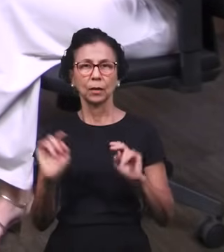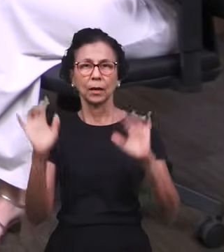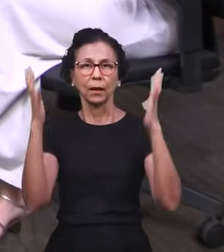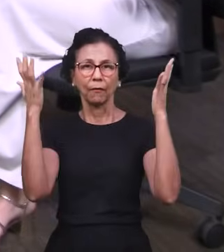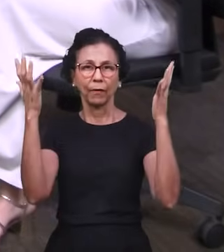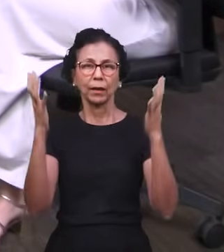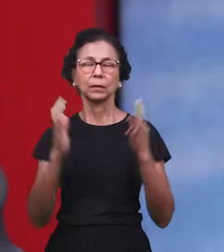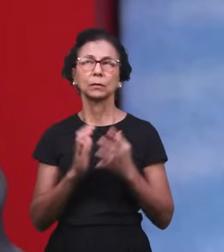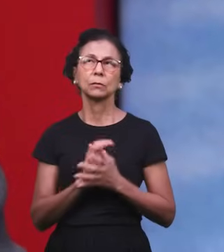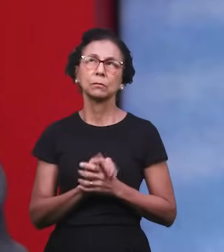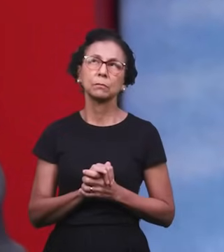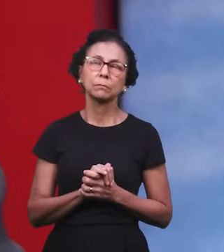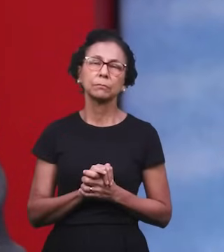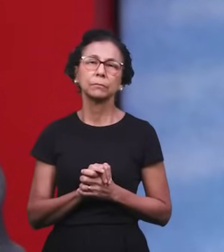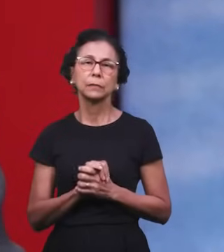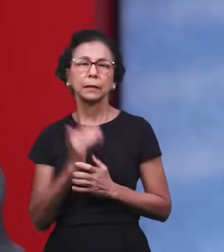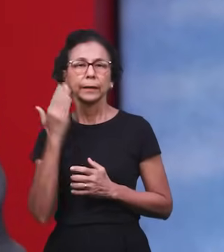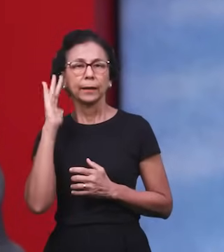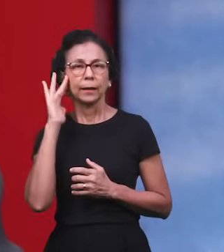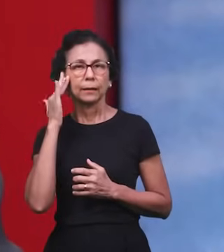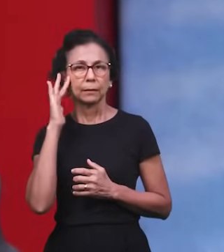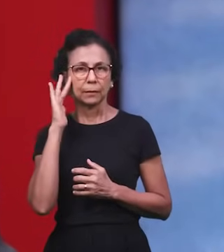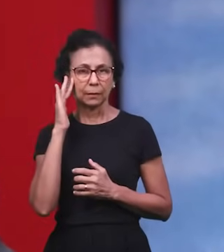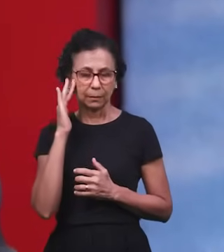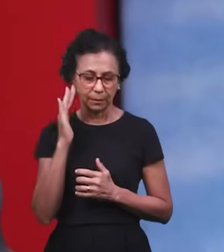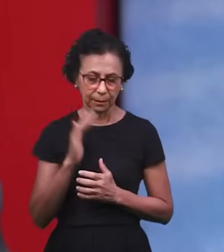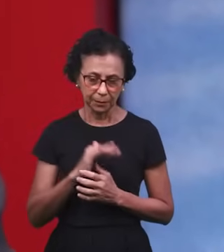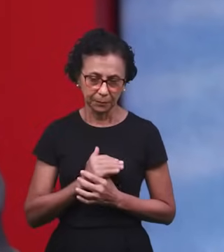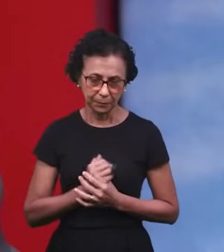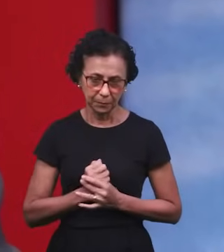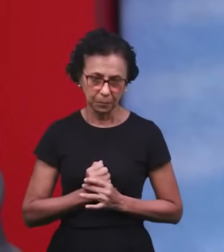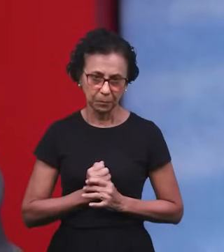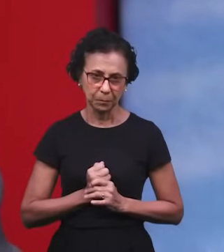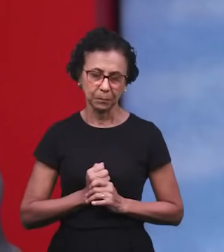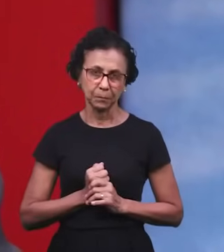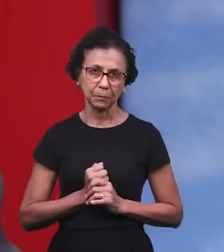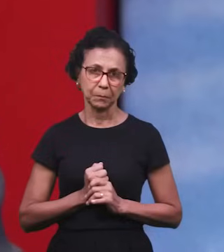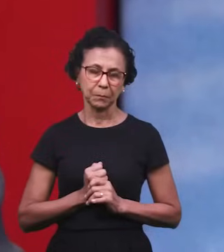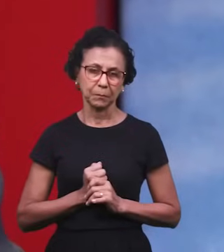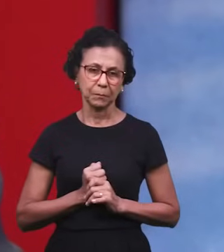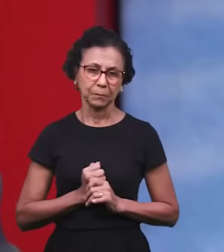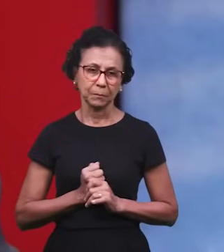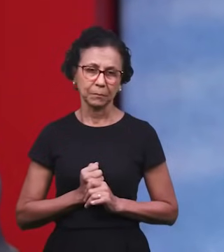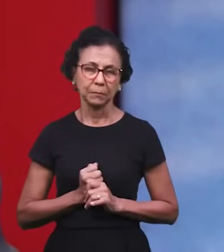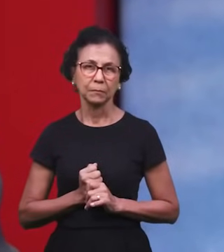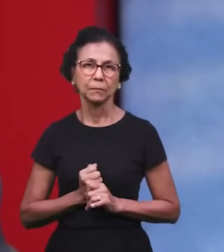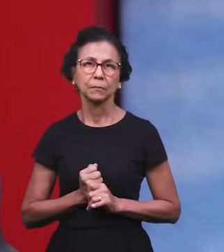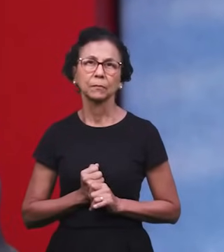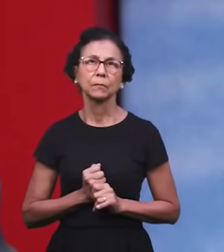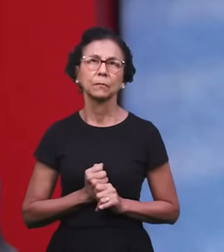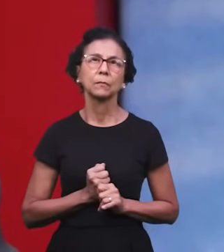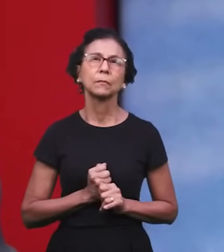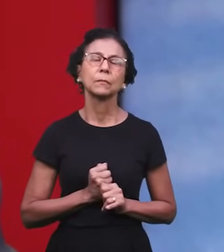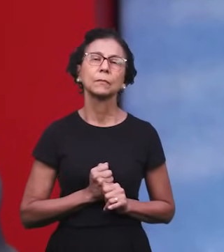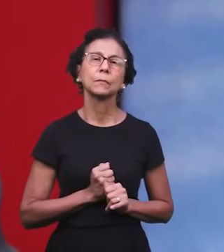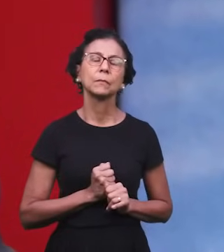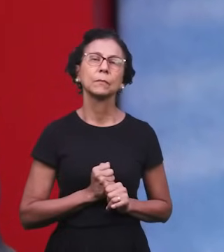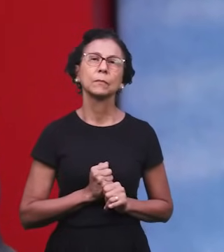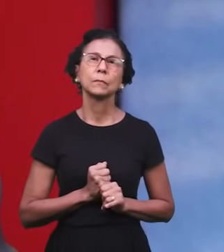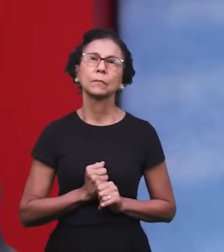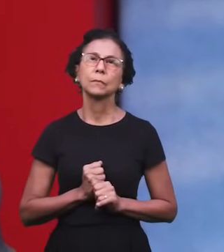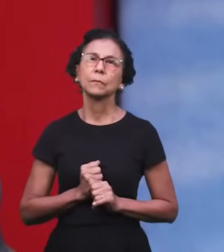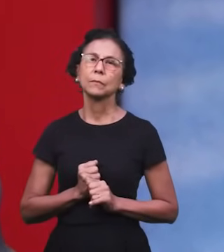torno deles, né, e que não fazem parte dele, é através da